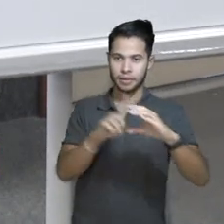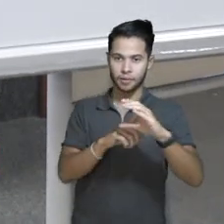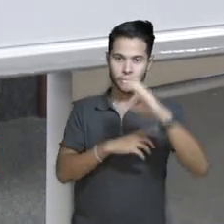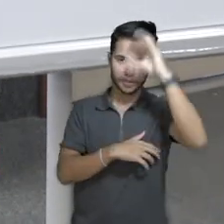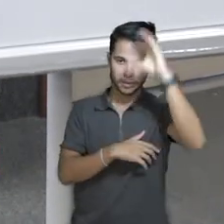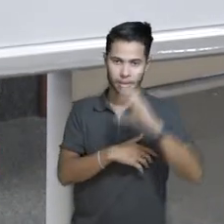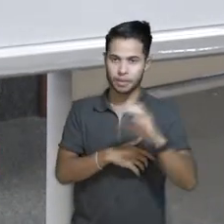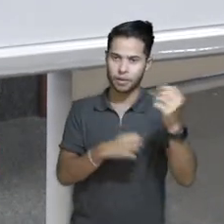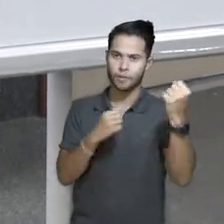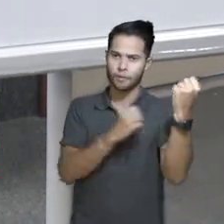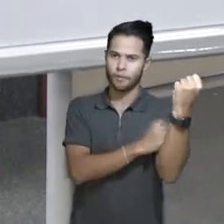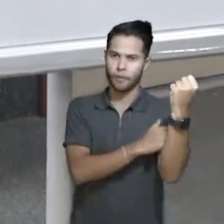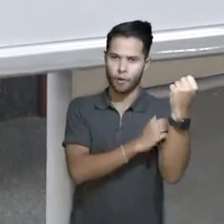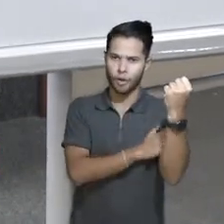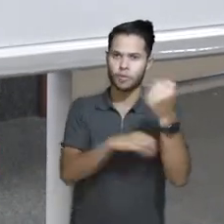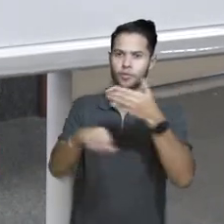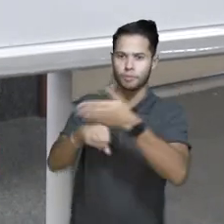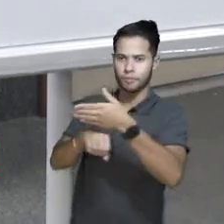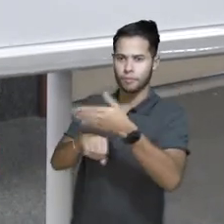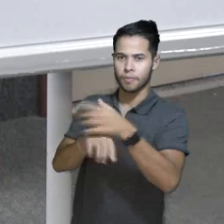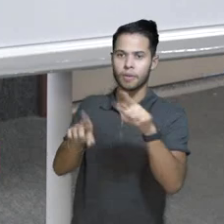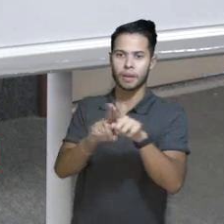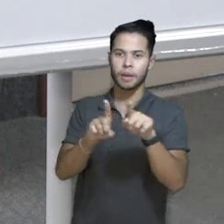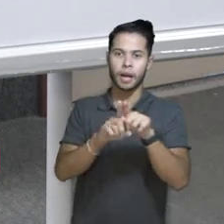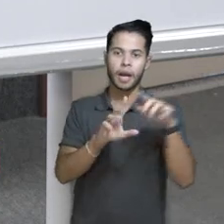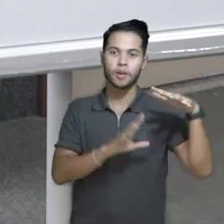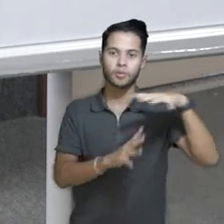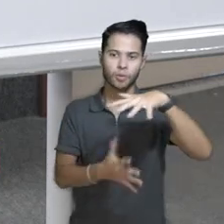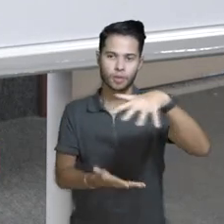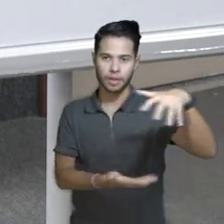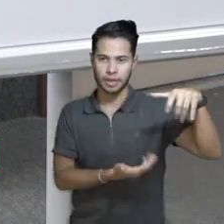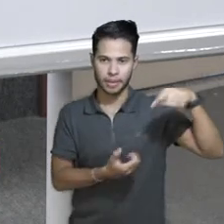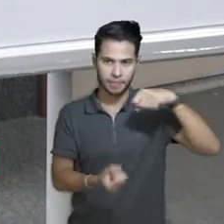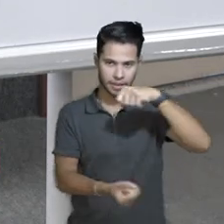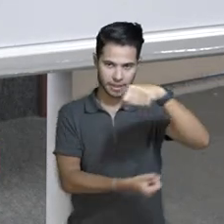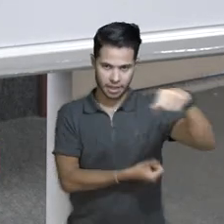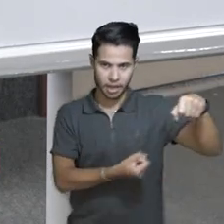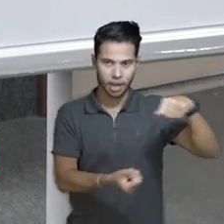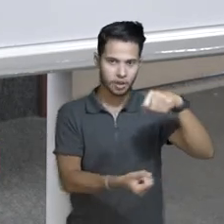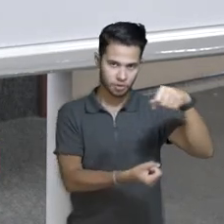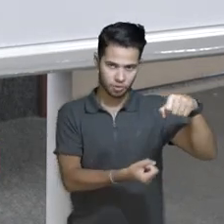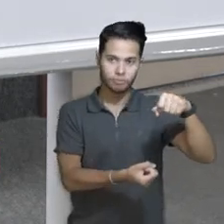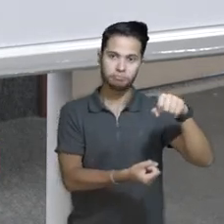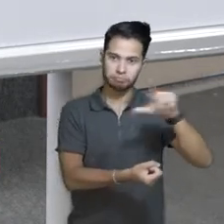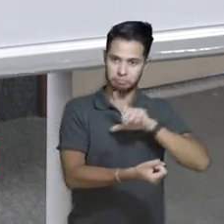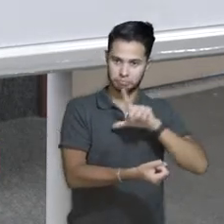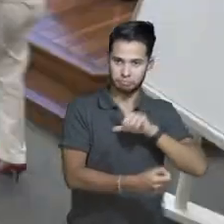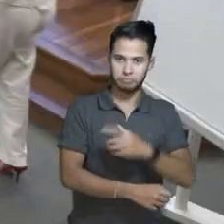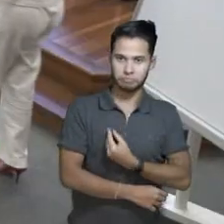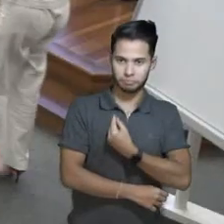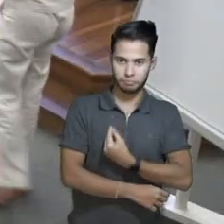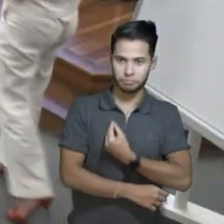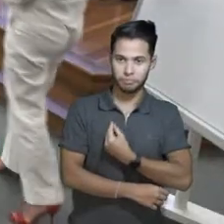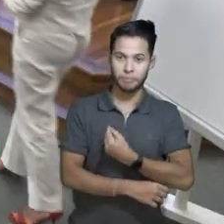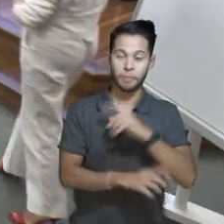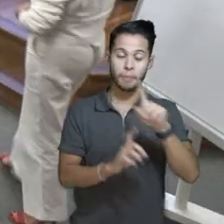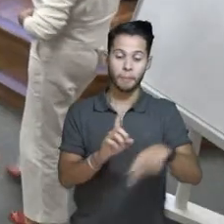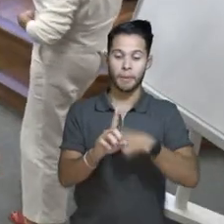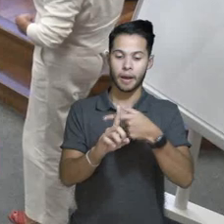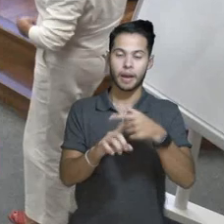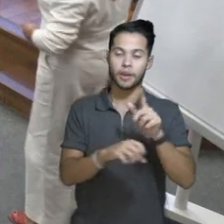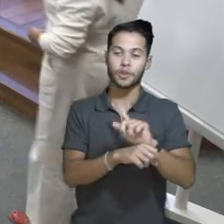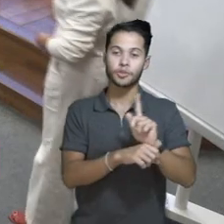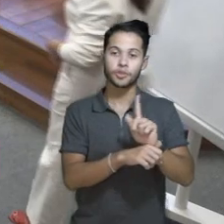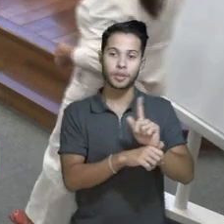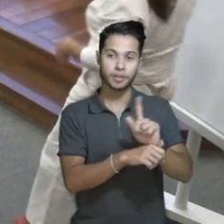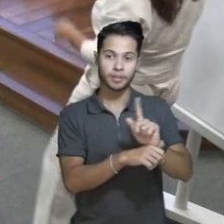a sustentabilidade que vai se dar ao longo desse prazo ela nos diz e a gestão Opa e a gestão